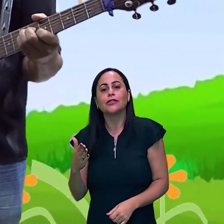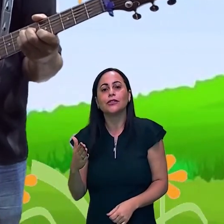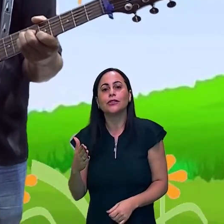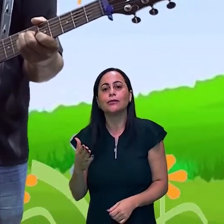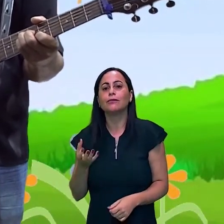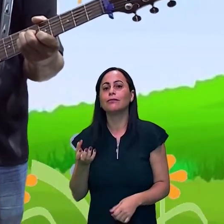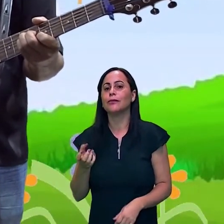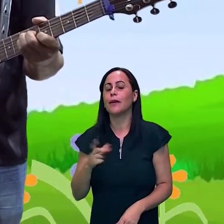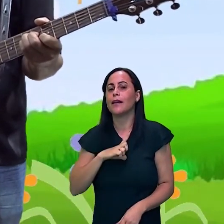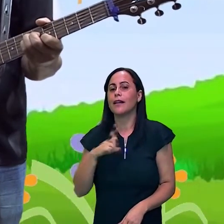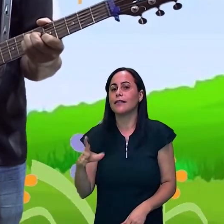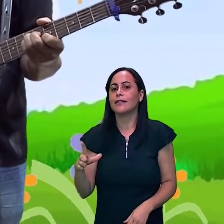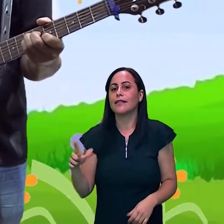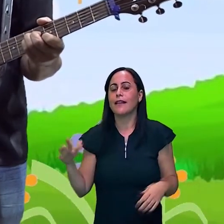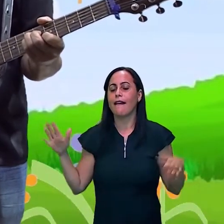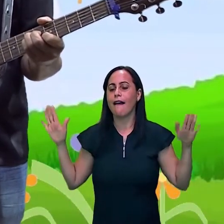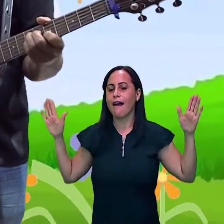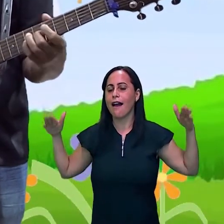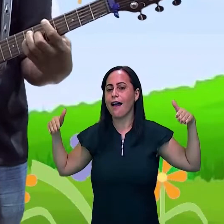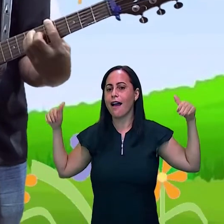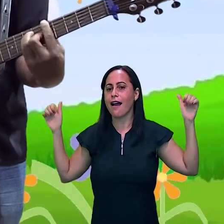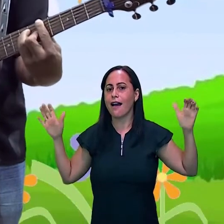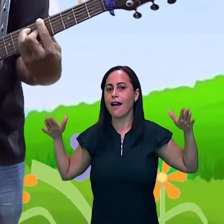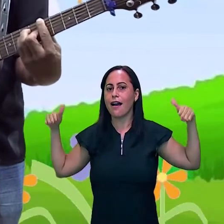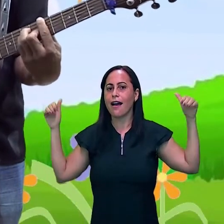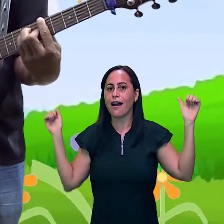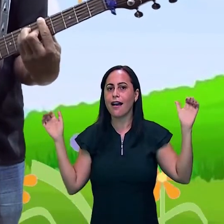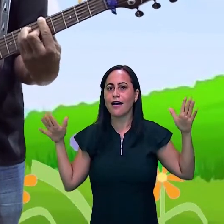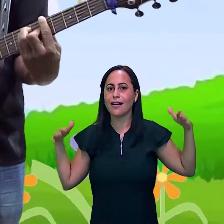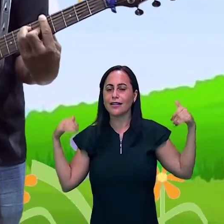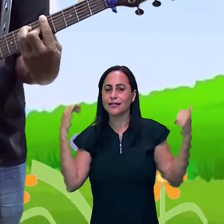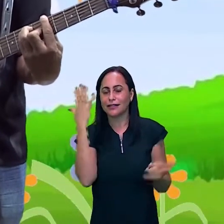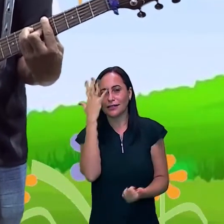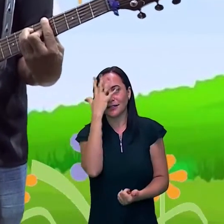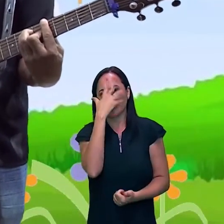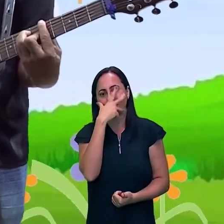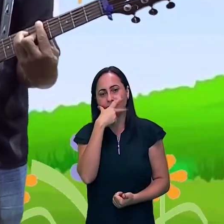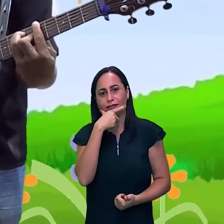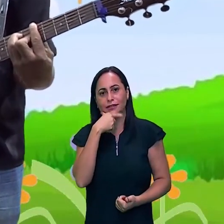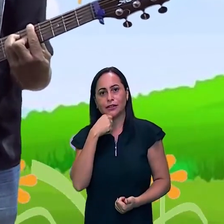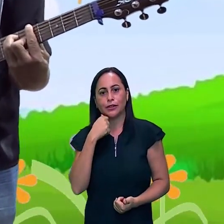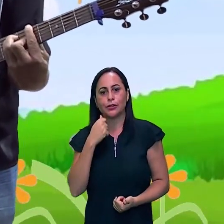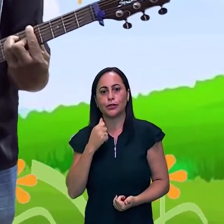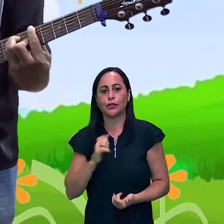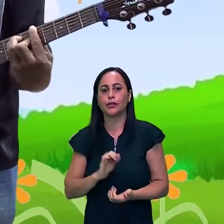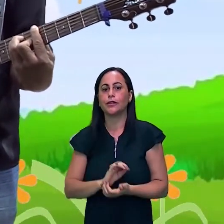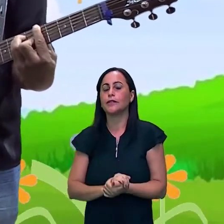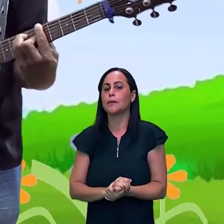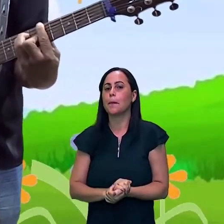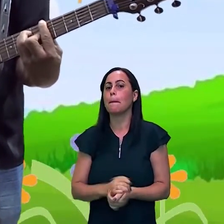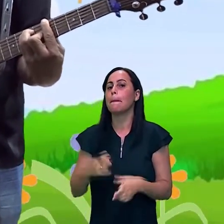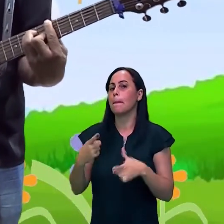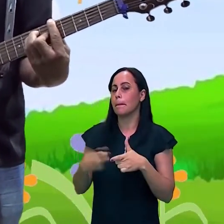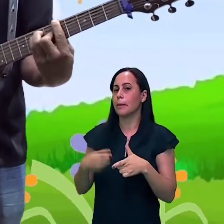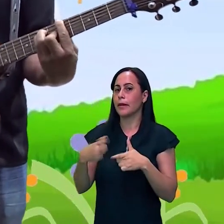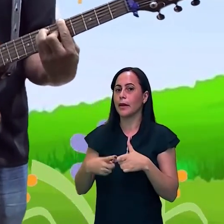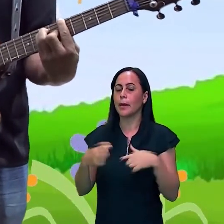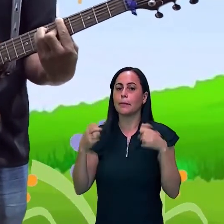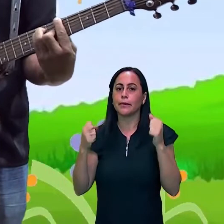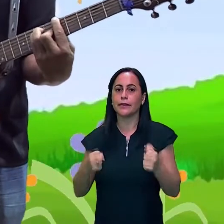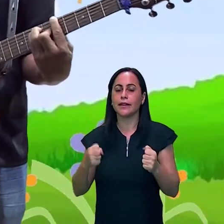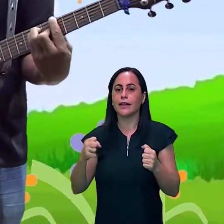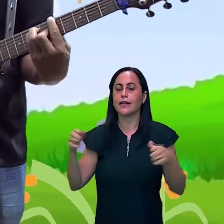ter lindas asas nos ombrinhos. Assim poderia